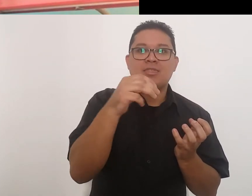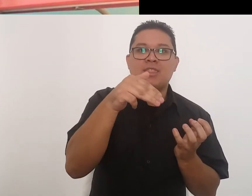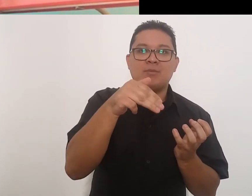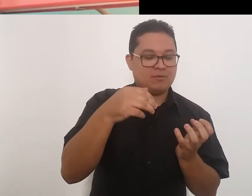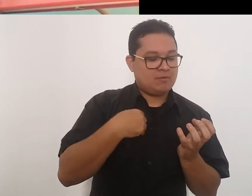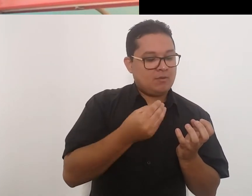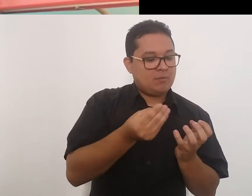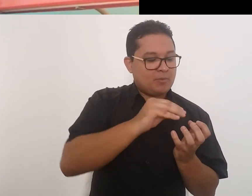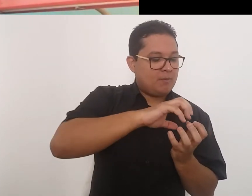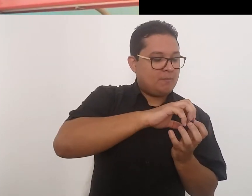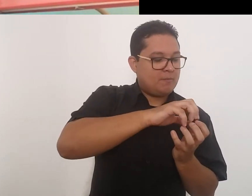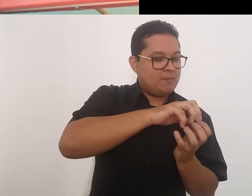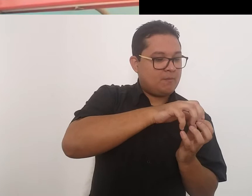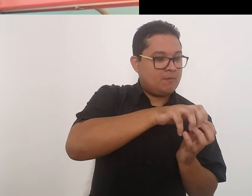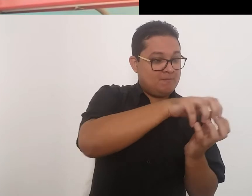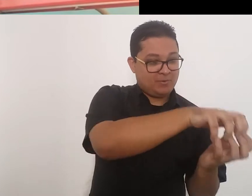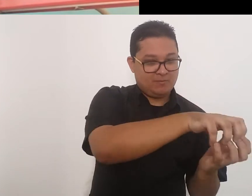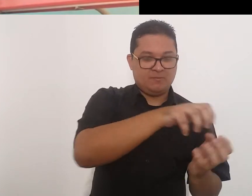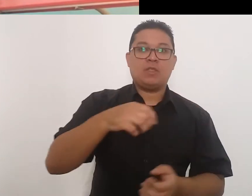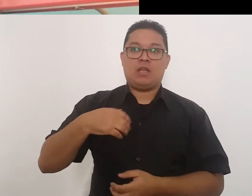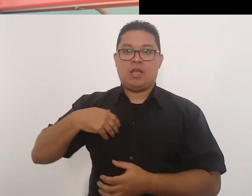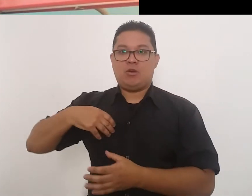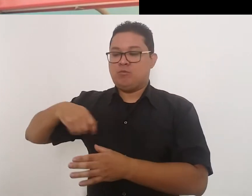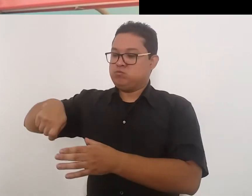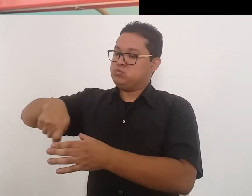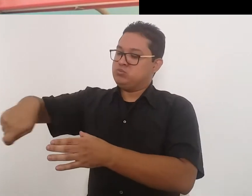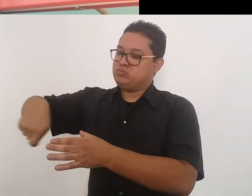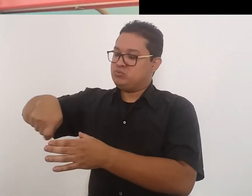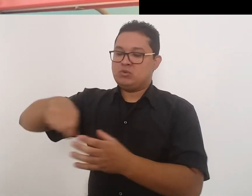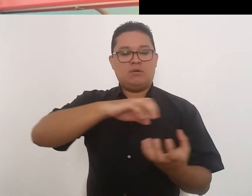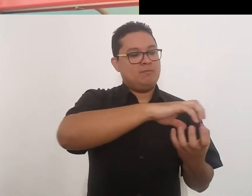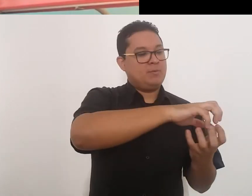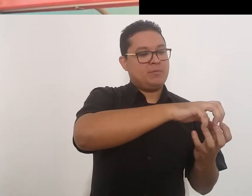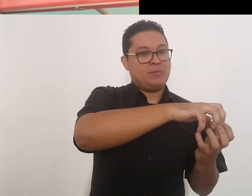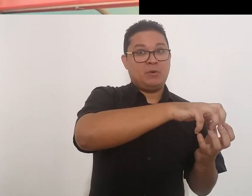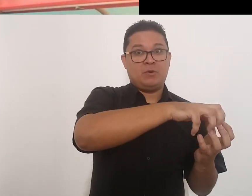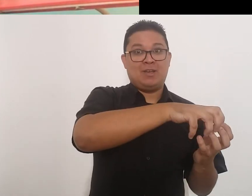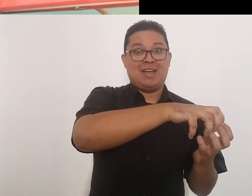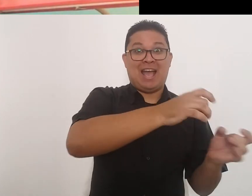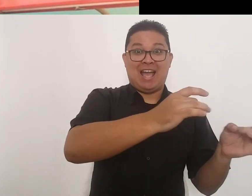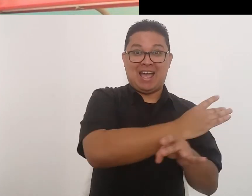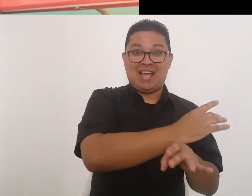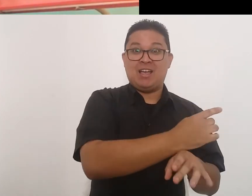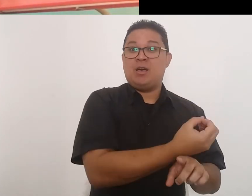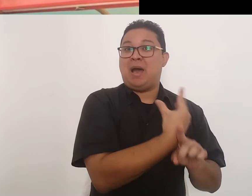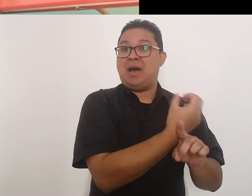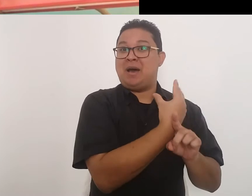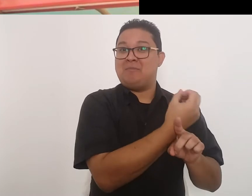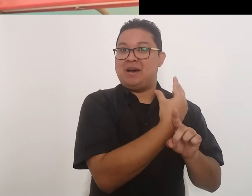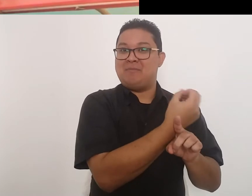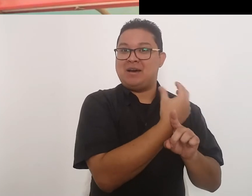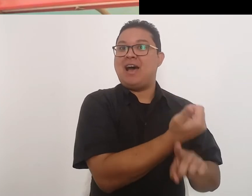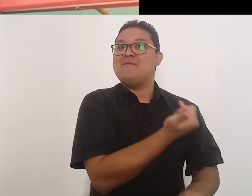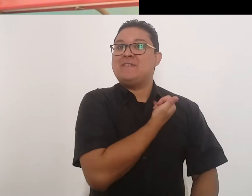de contagem regressiva para me avisar quando dá 10 minutos. Tá? O Francesco Cirillo, então,